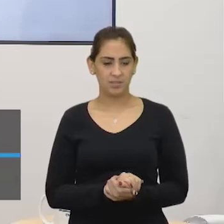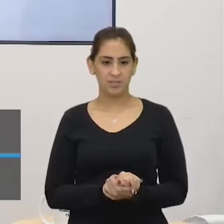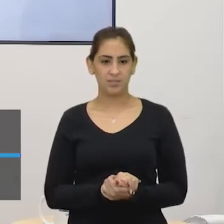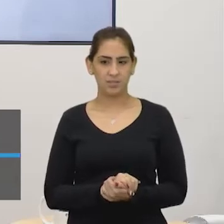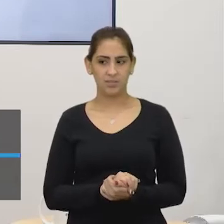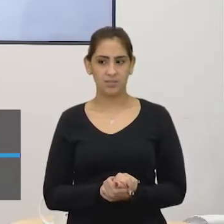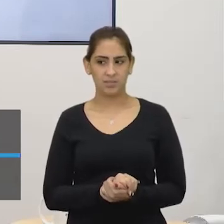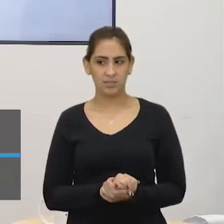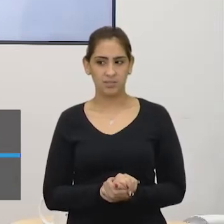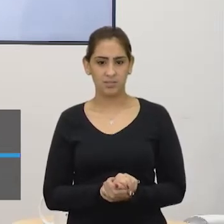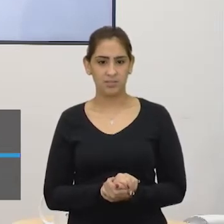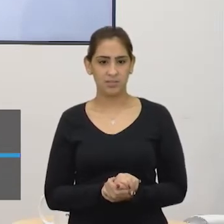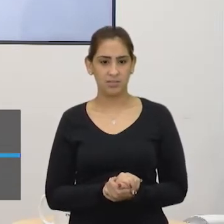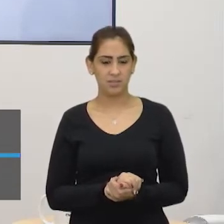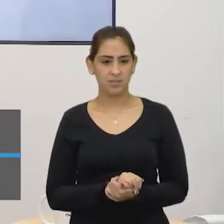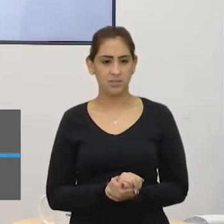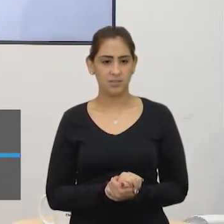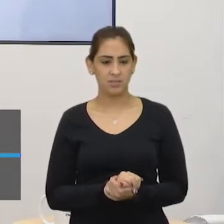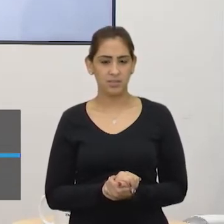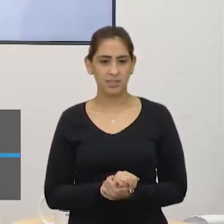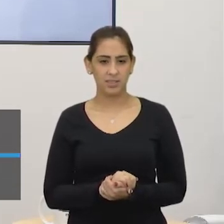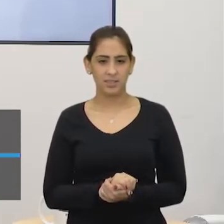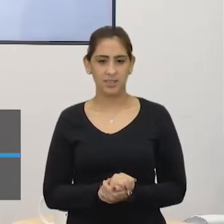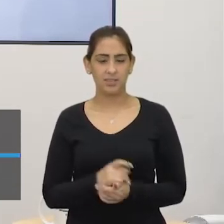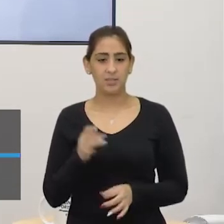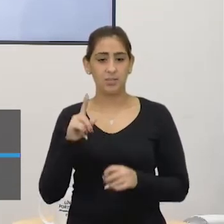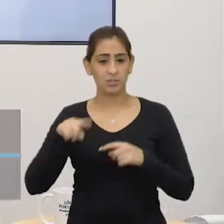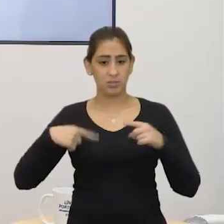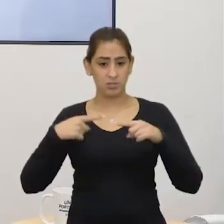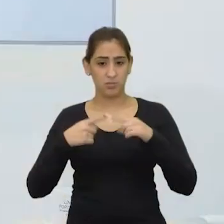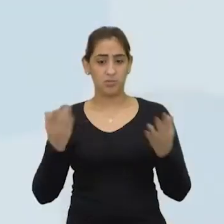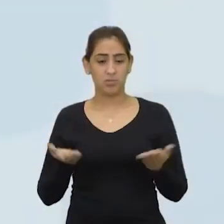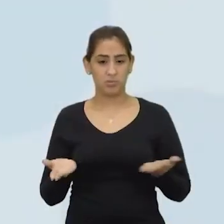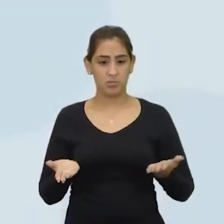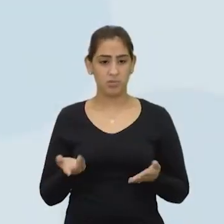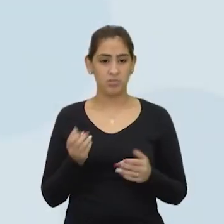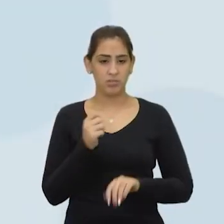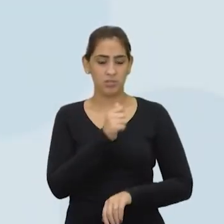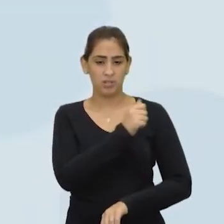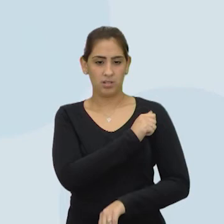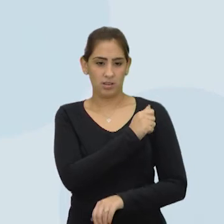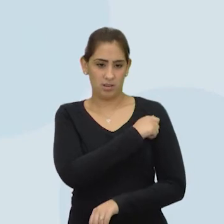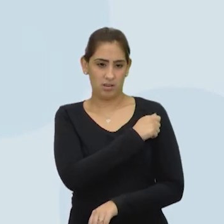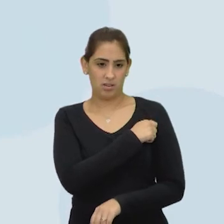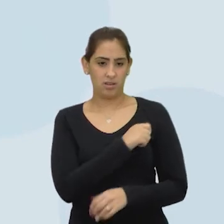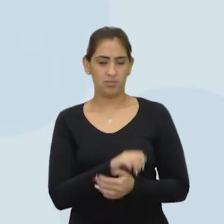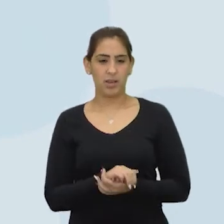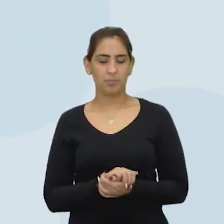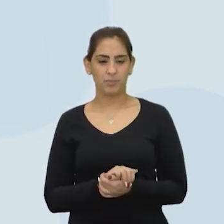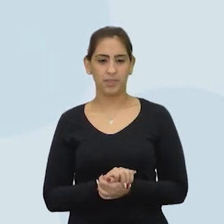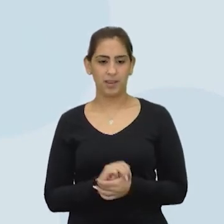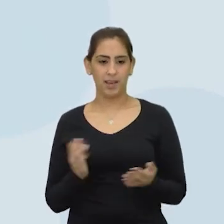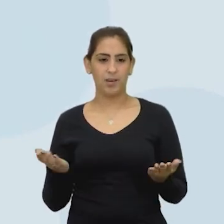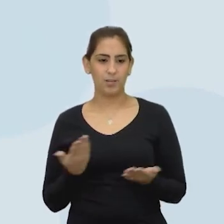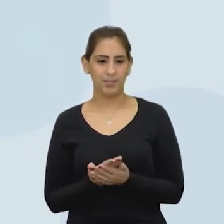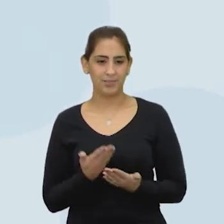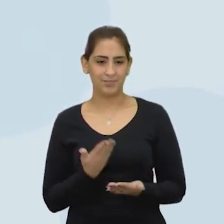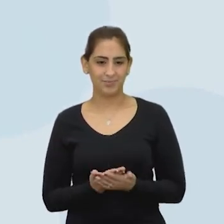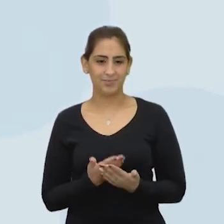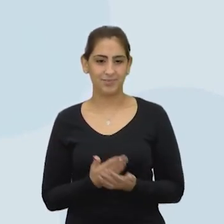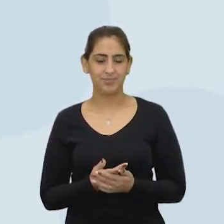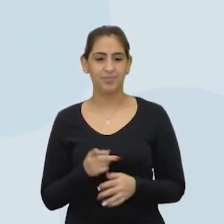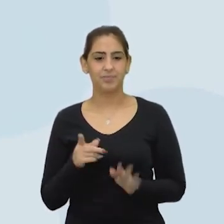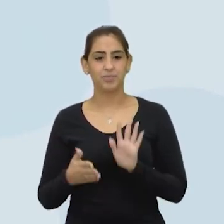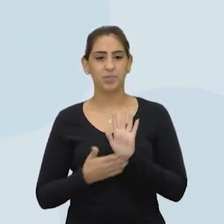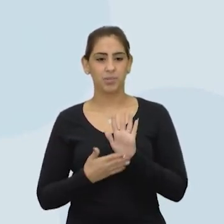qual é o objetivo da aula de hoje? Então, vamos aí ao objetivo da aula de hoje, que é propor